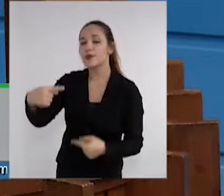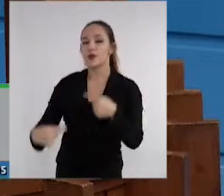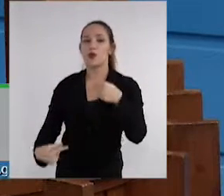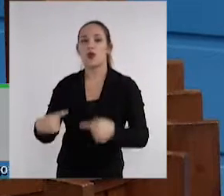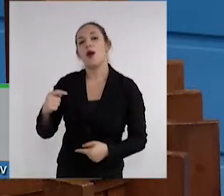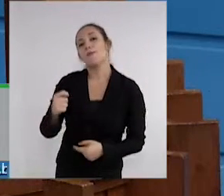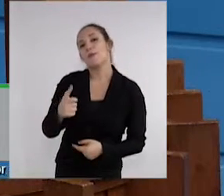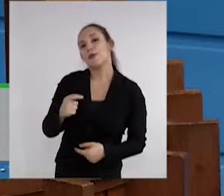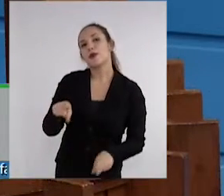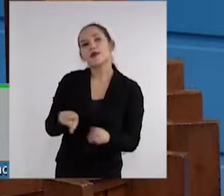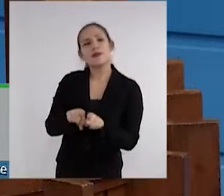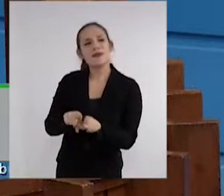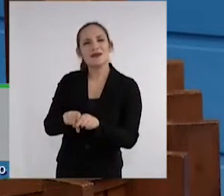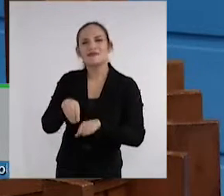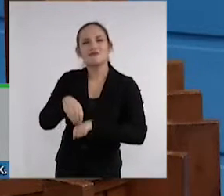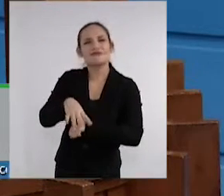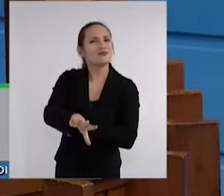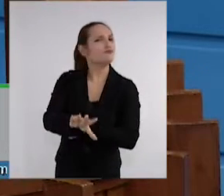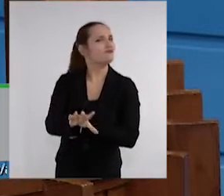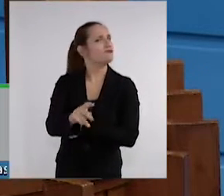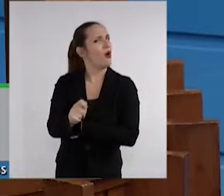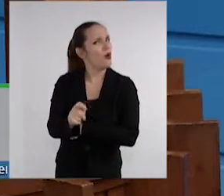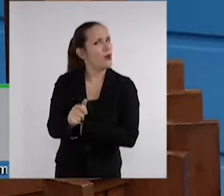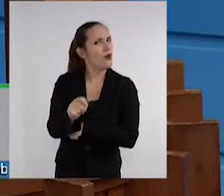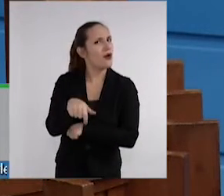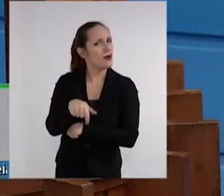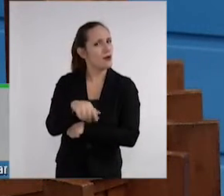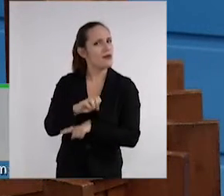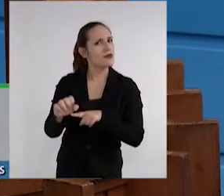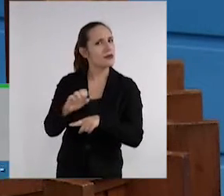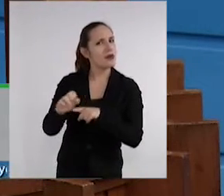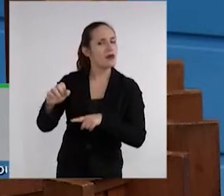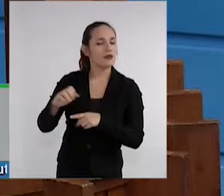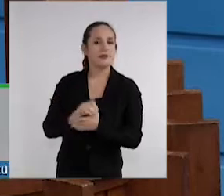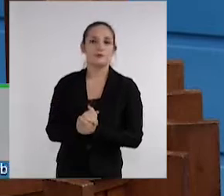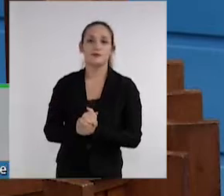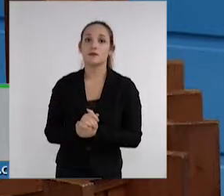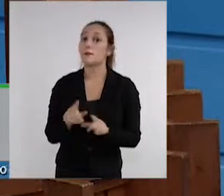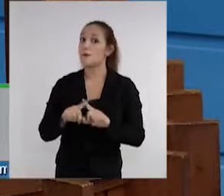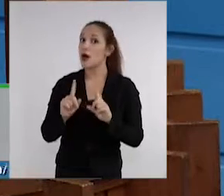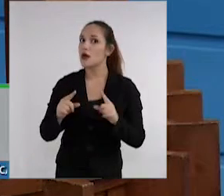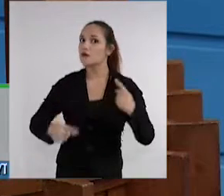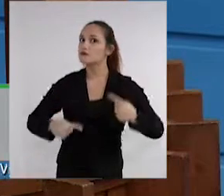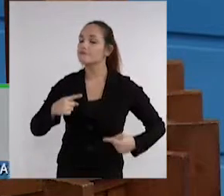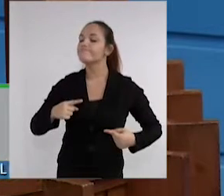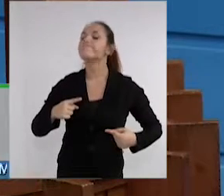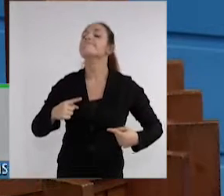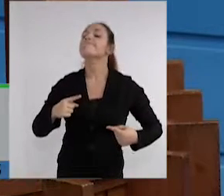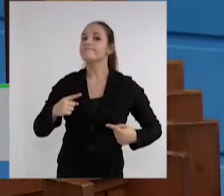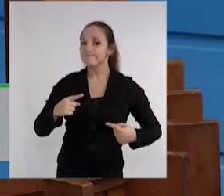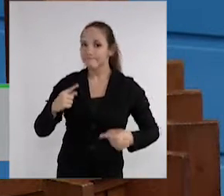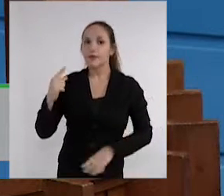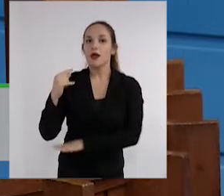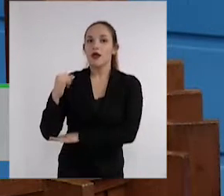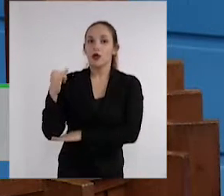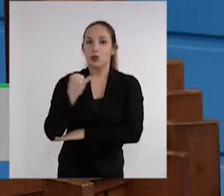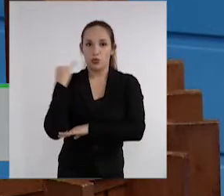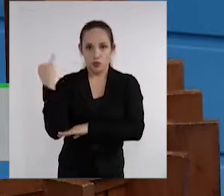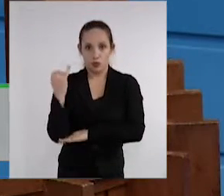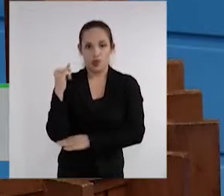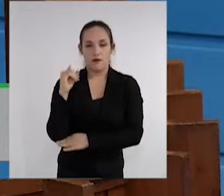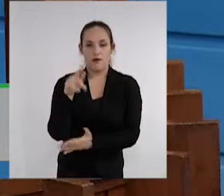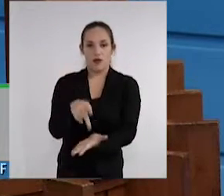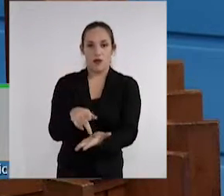discutida, muito pouco conhecida no nosso Estado, e é uma discussão extremamente